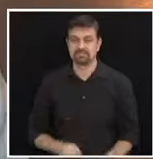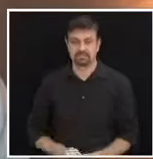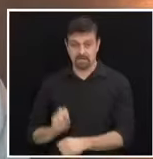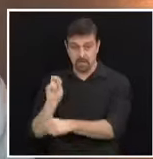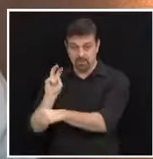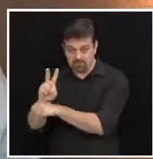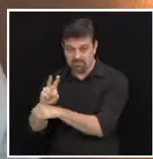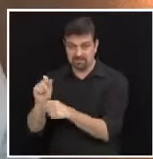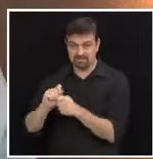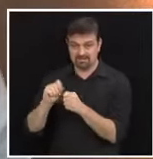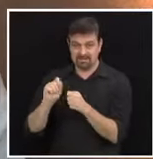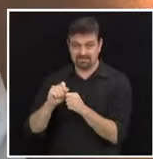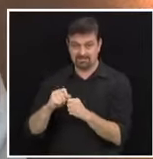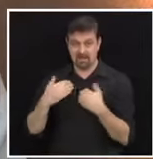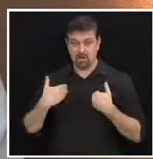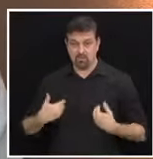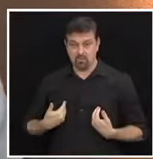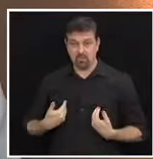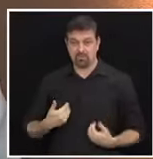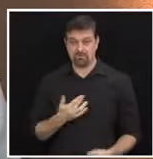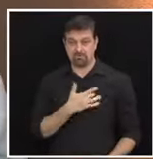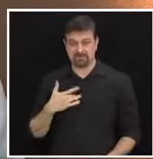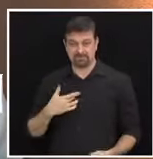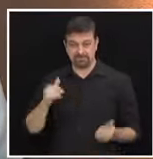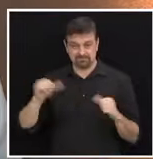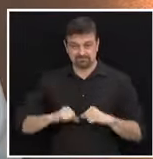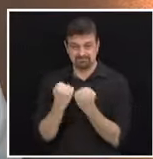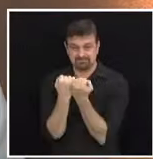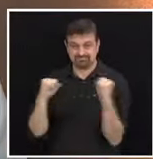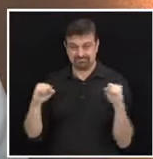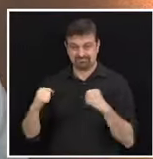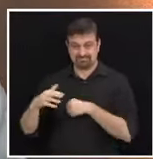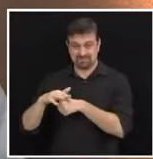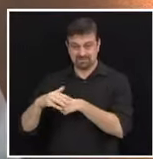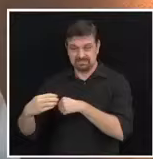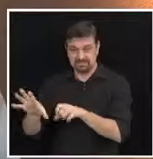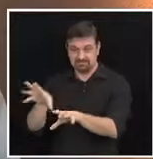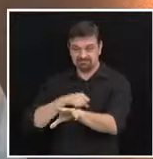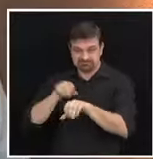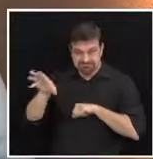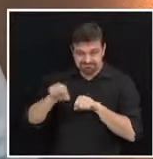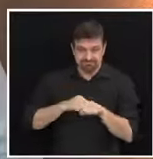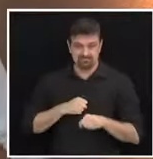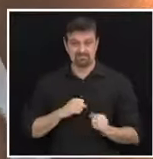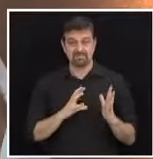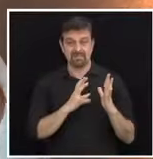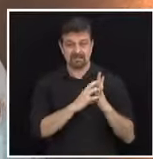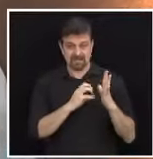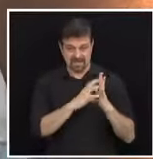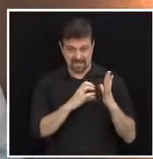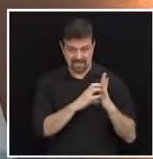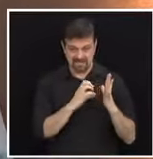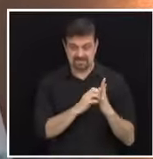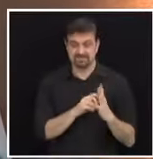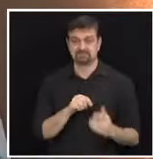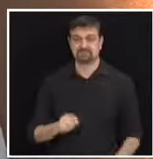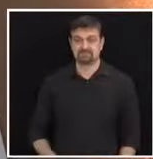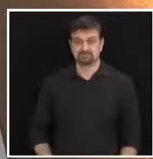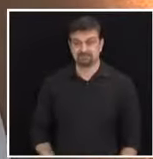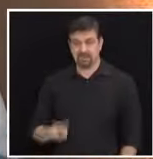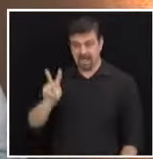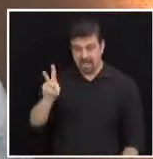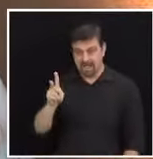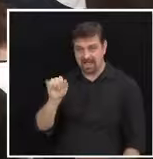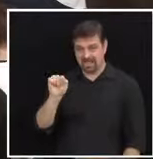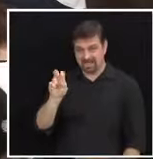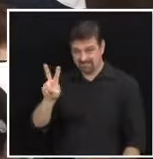E AIDS é a sigla também da doença, síndrome da imunodeficiência adquirida. Ou seja, o